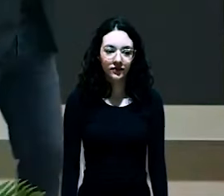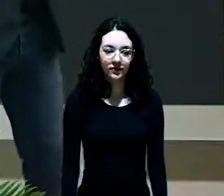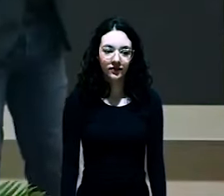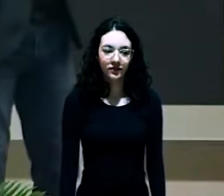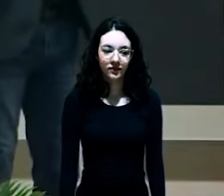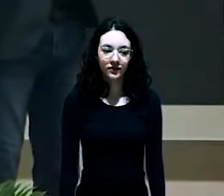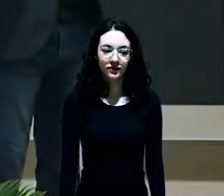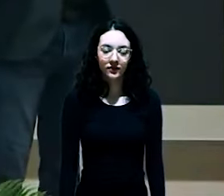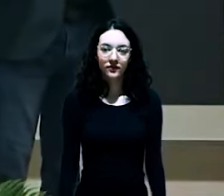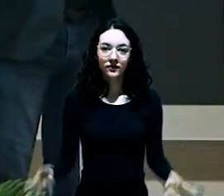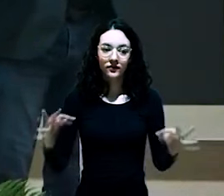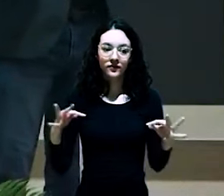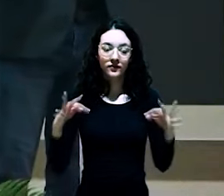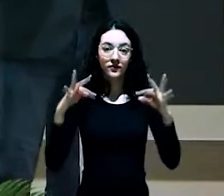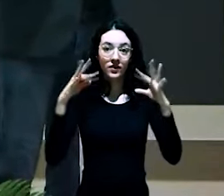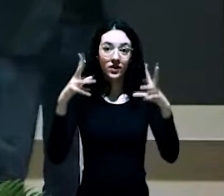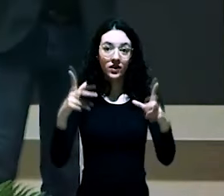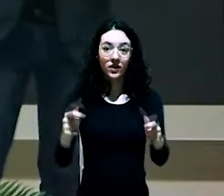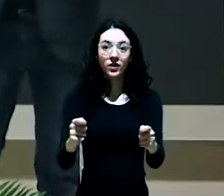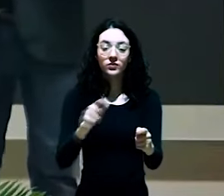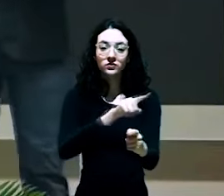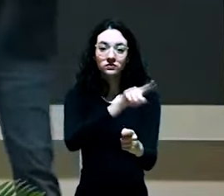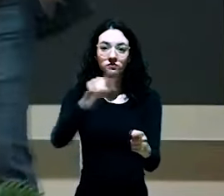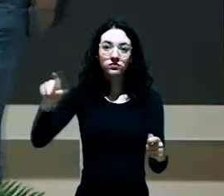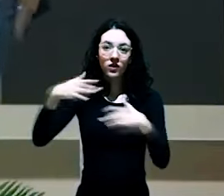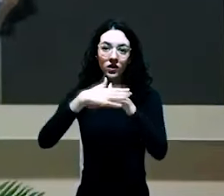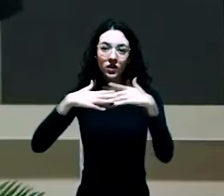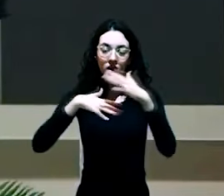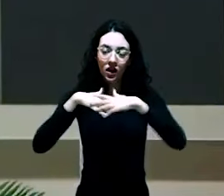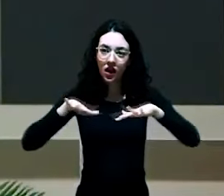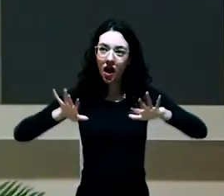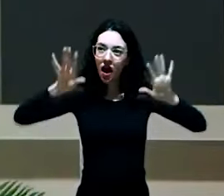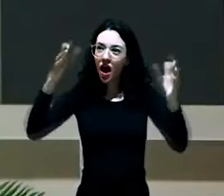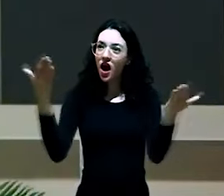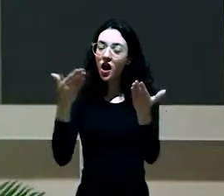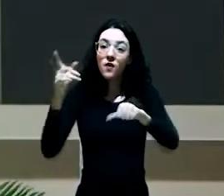Todos, todos, todos. Fecha teus olhos e levanta tua mão para os céus.